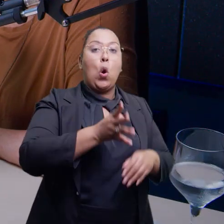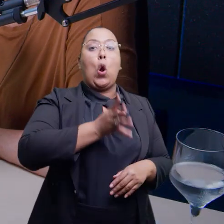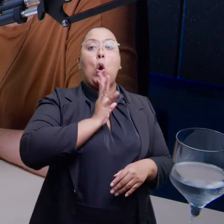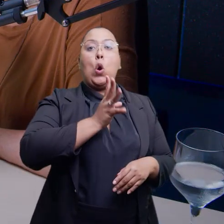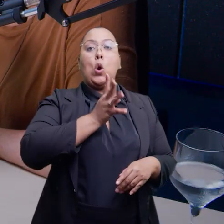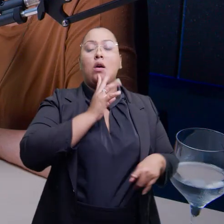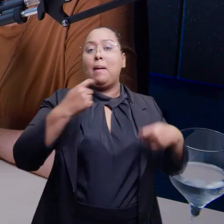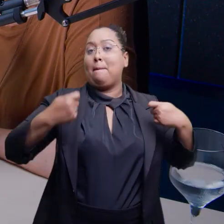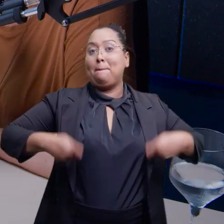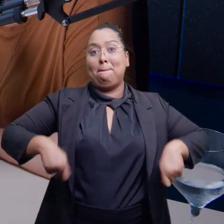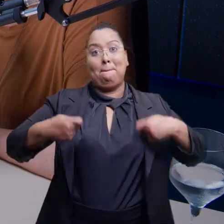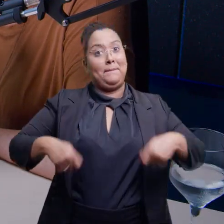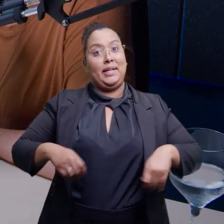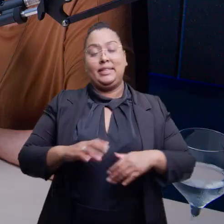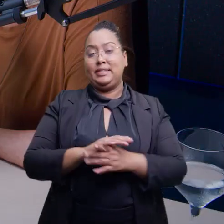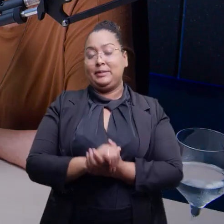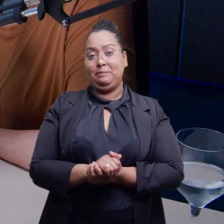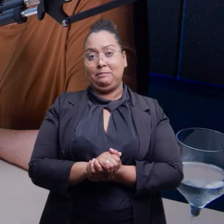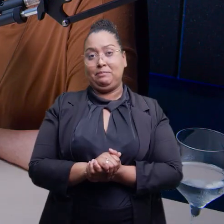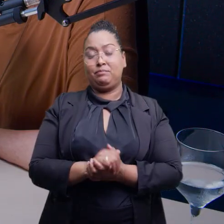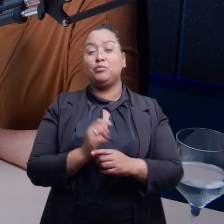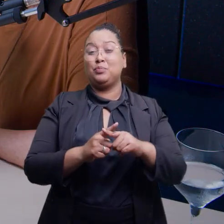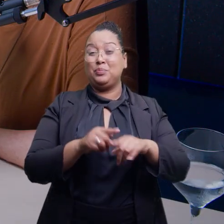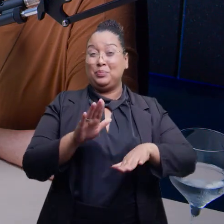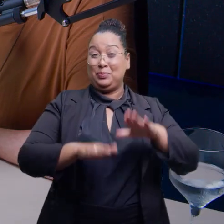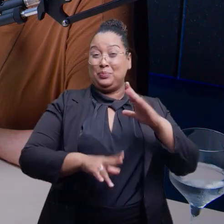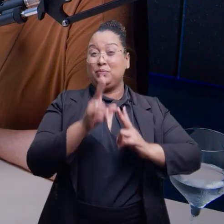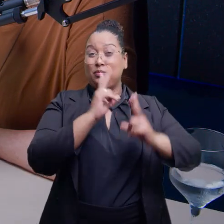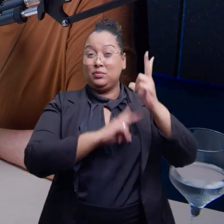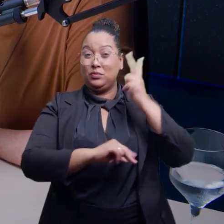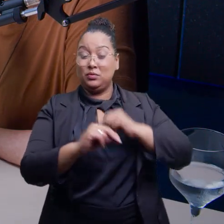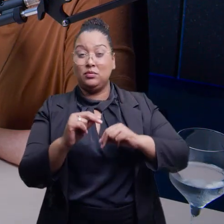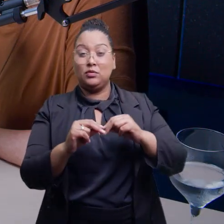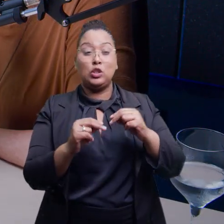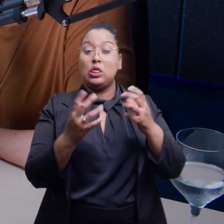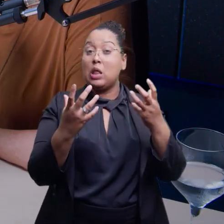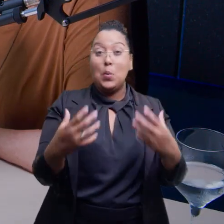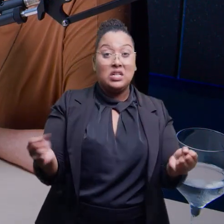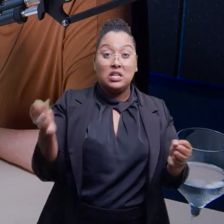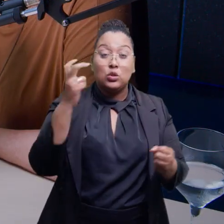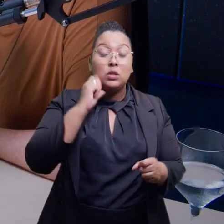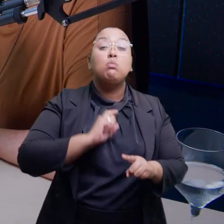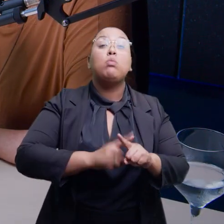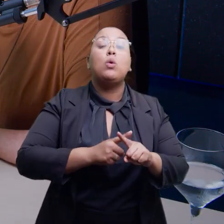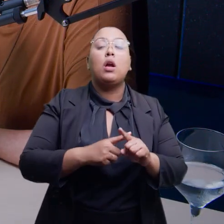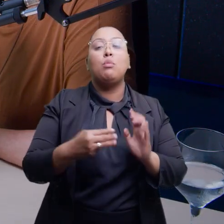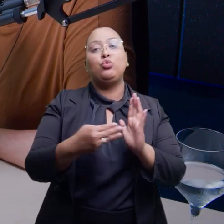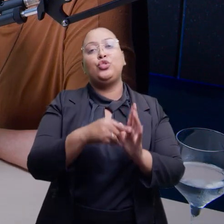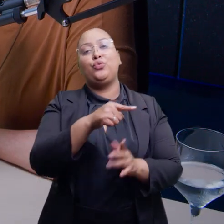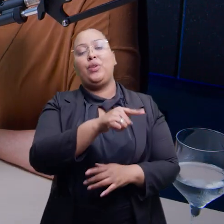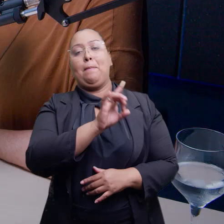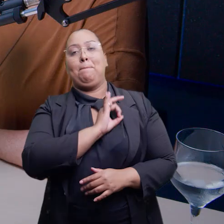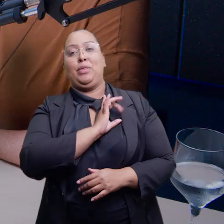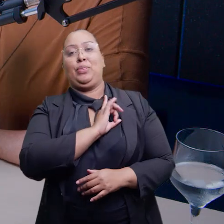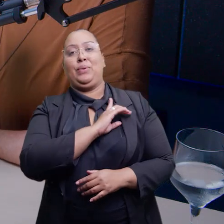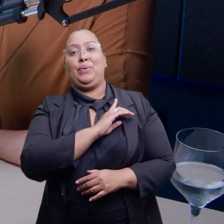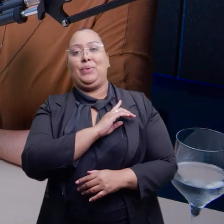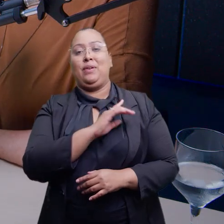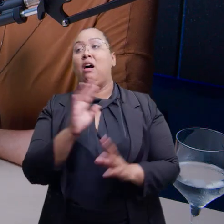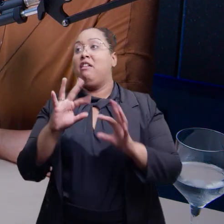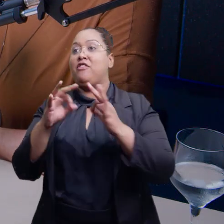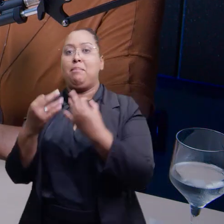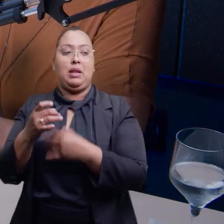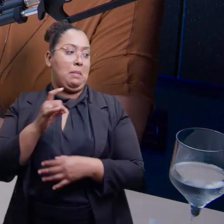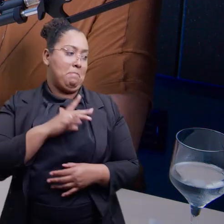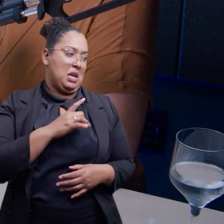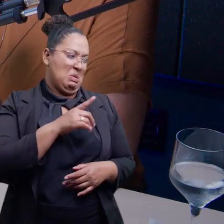Né? Muitas vezes, o adolescente não aceita a adoção porque ele tem medo. A família pode ter